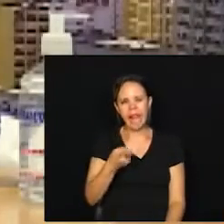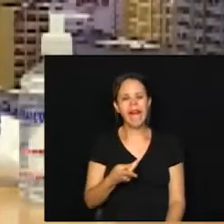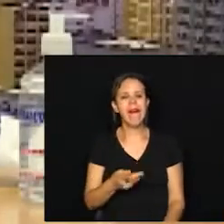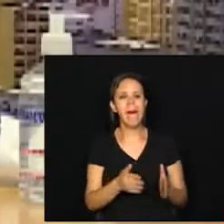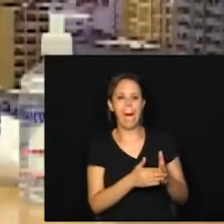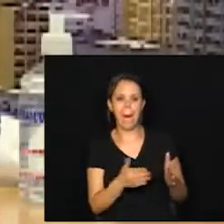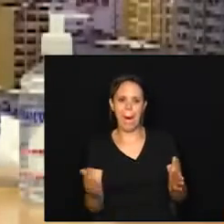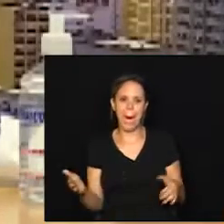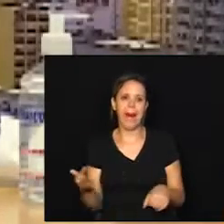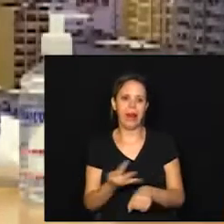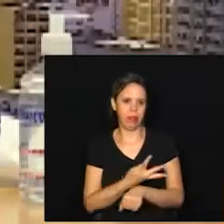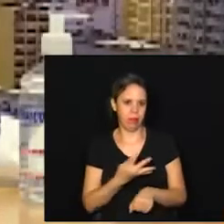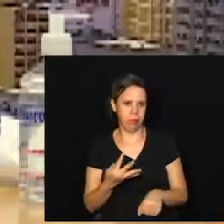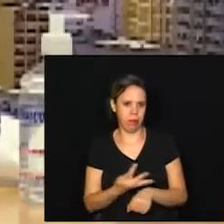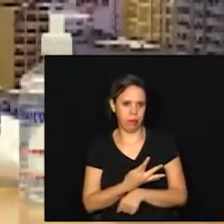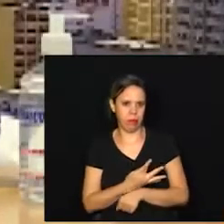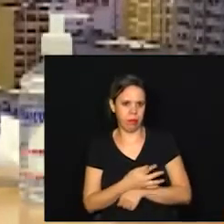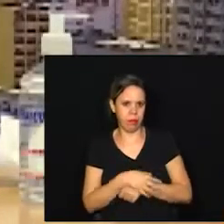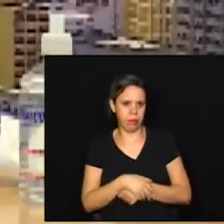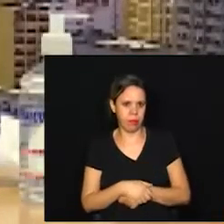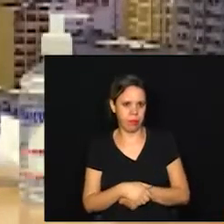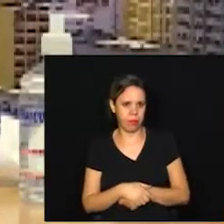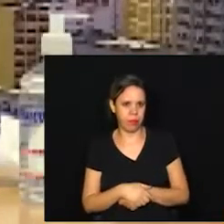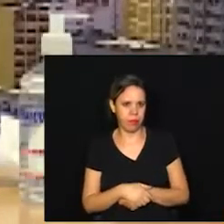por uma situação muito mais